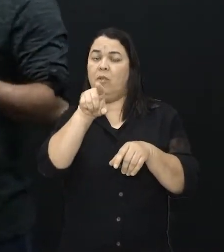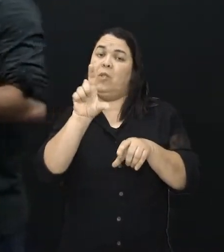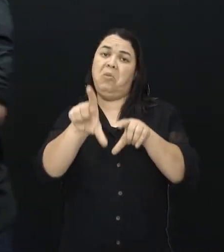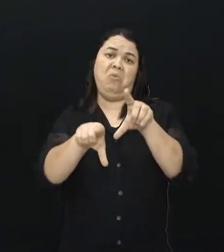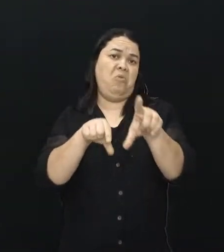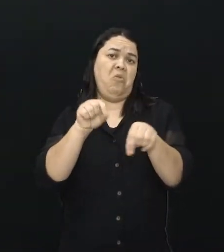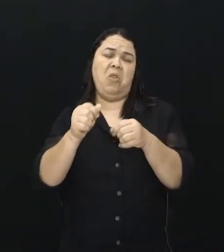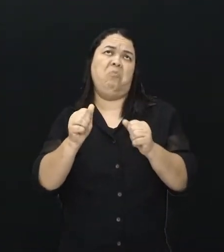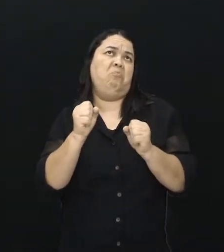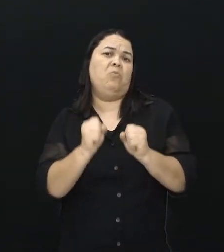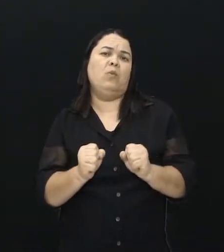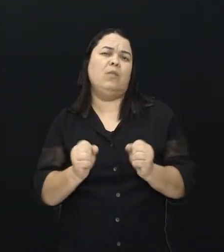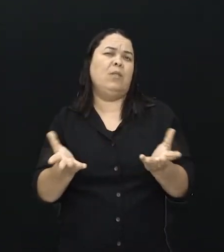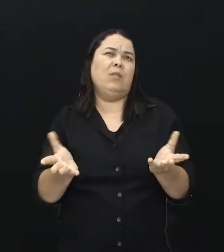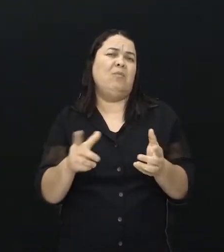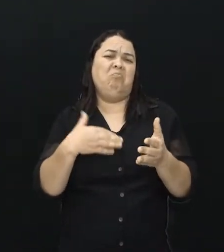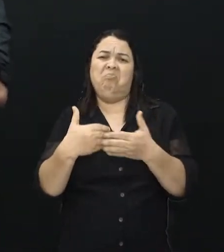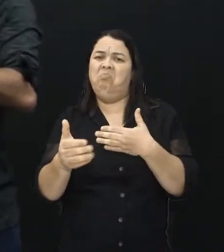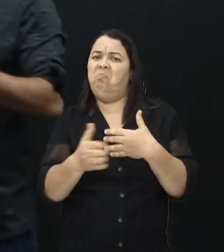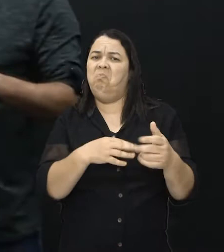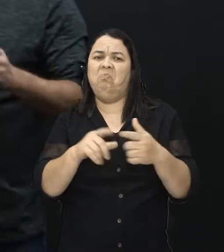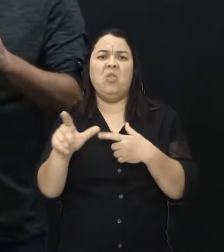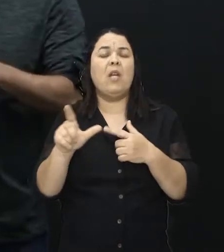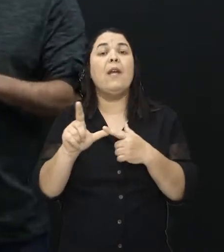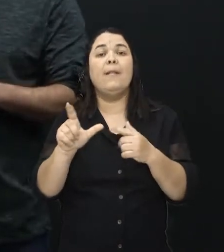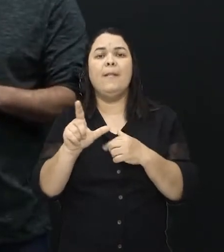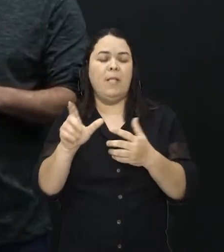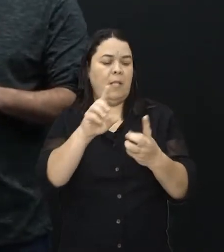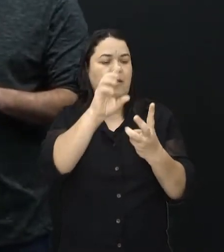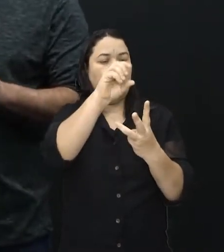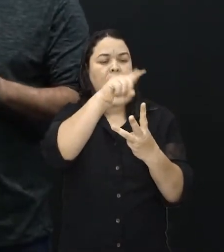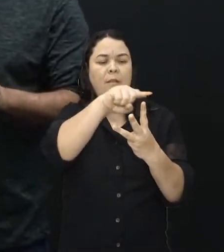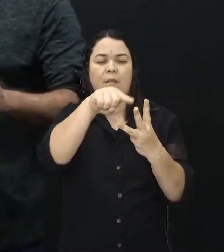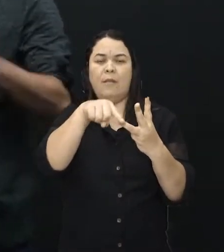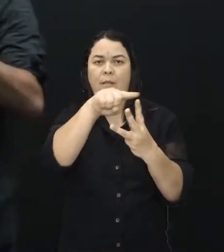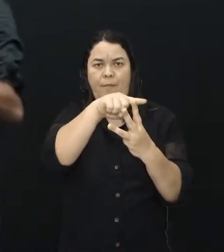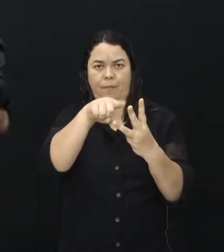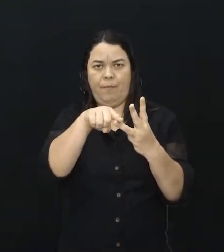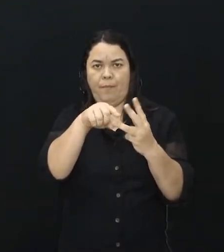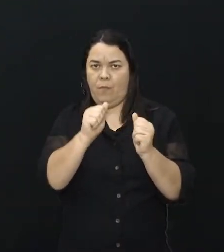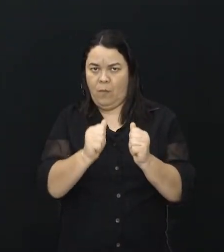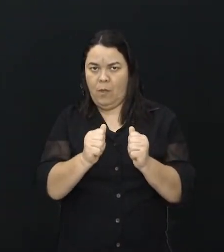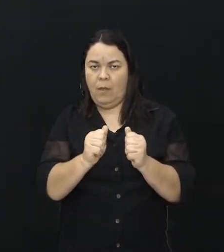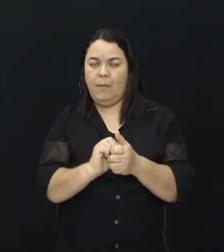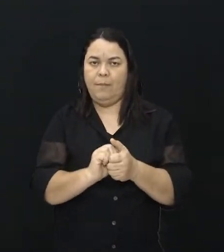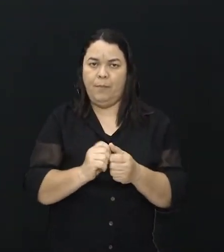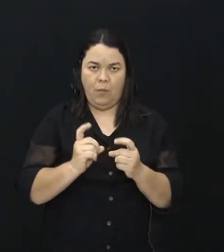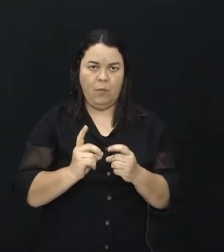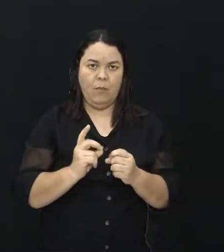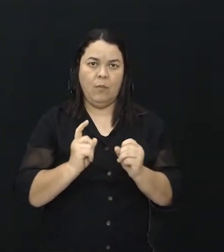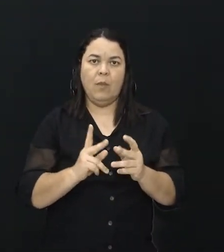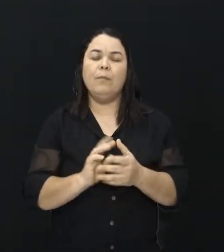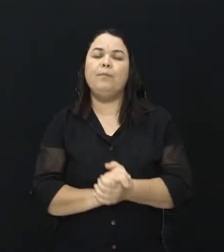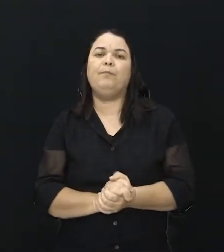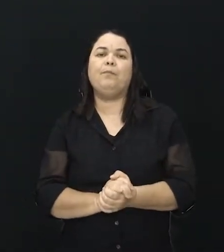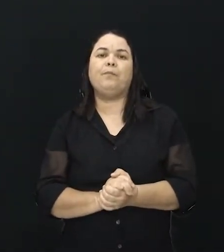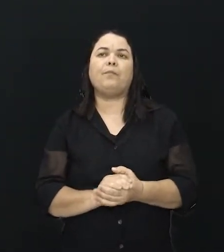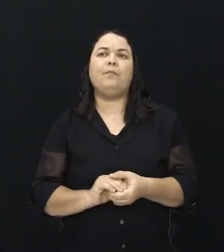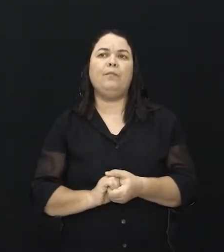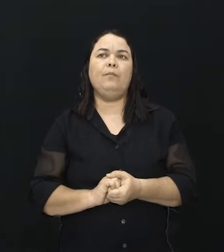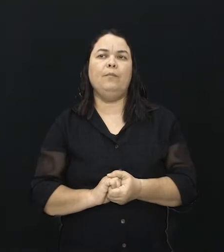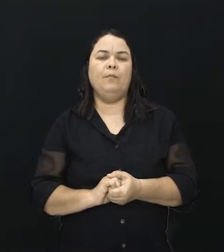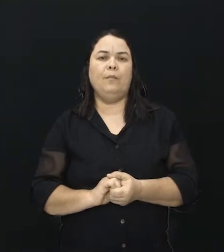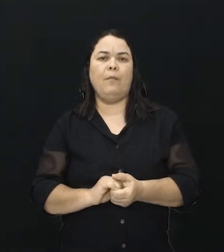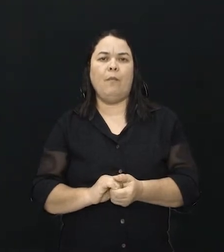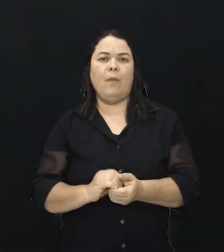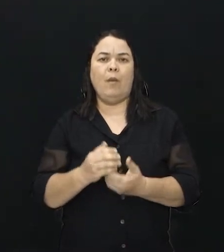muito bem colocar quaisquer outras letras aqui nessas frações, tá bom? Agora vamos lá aqui o seguinte, tá? Quando eu